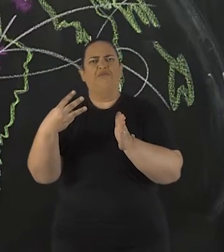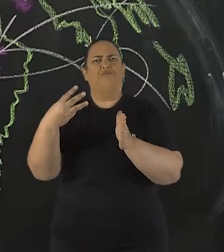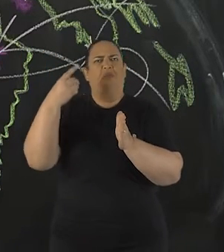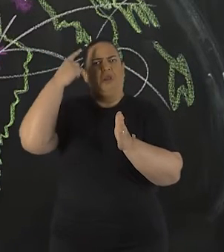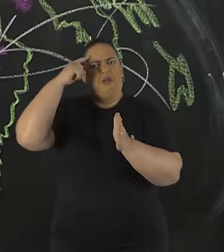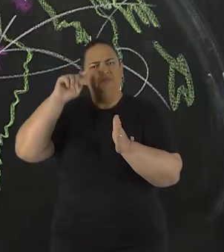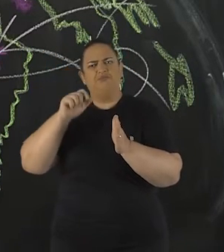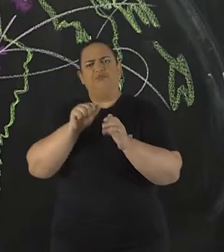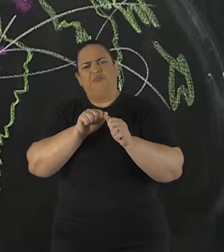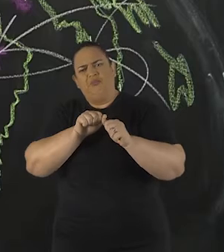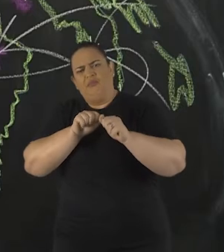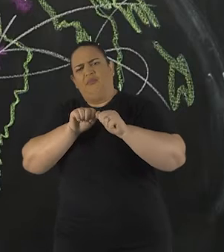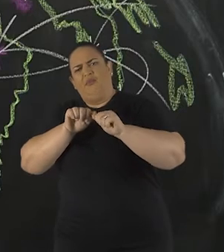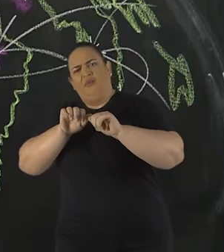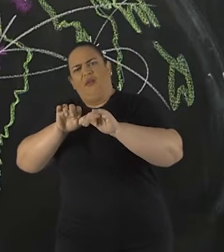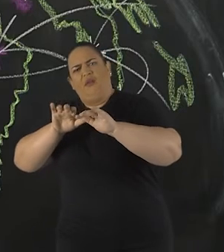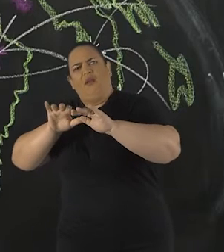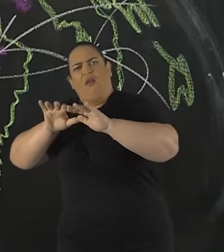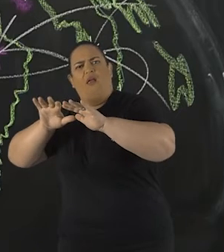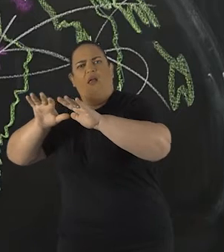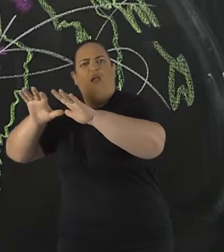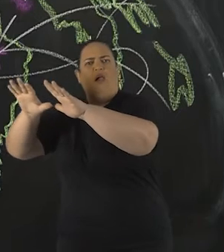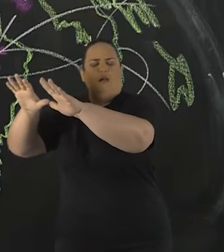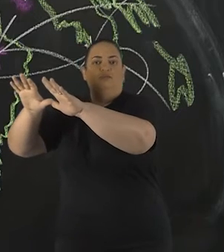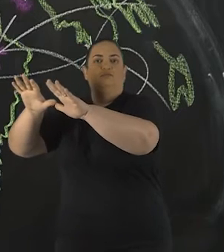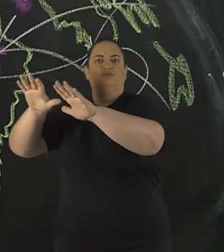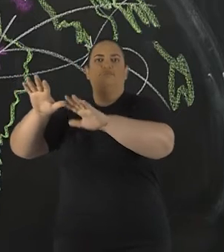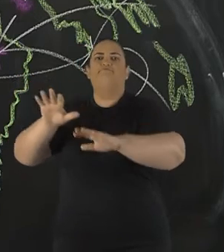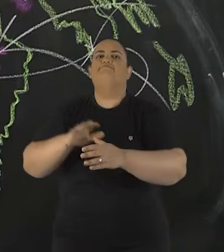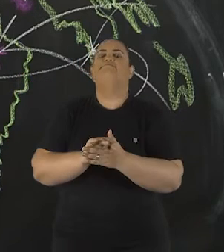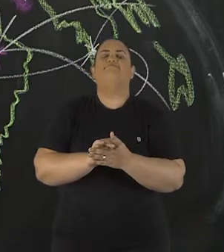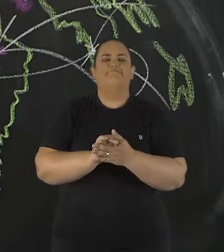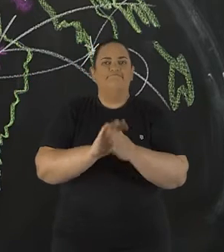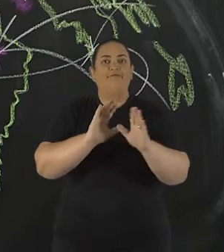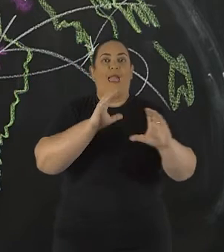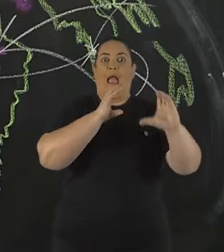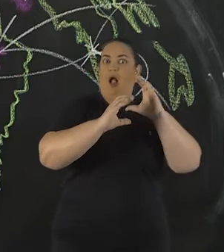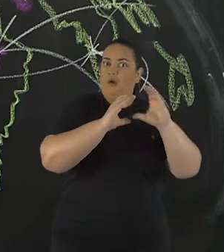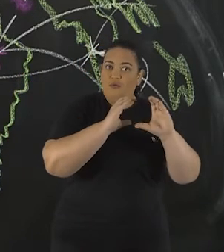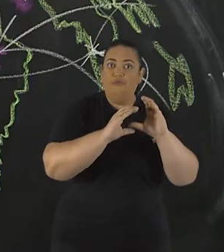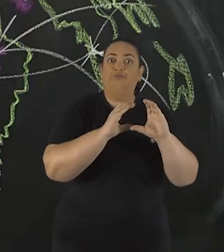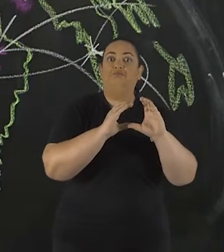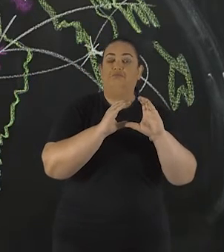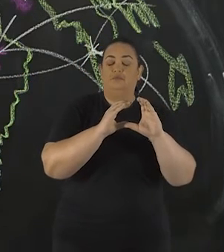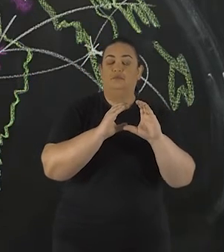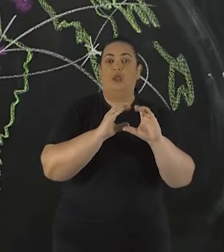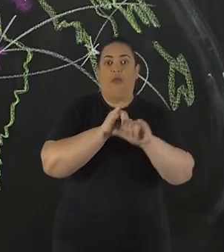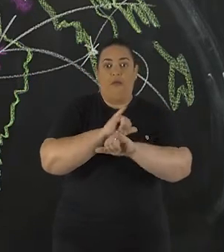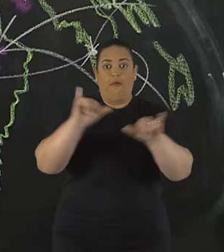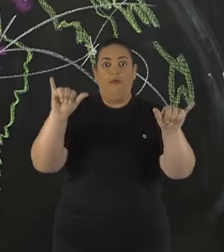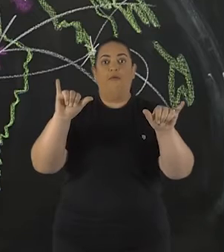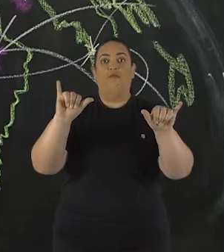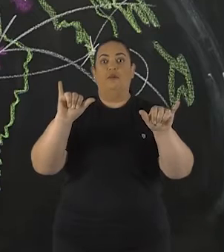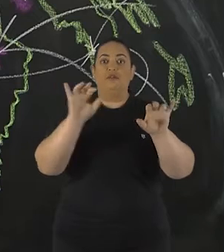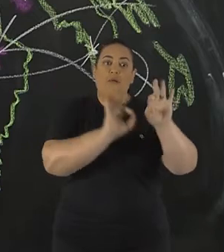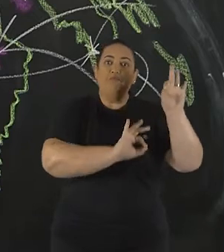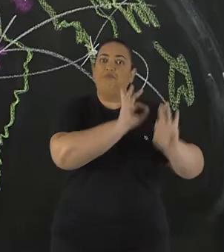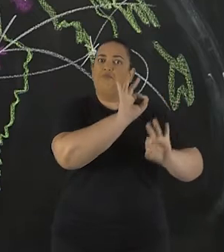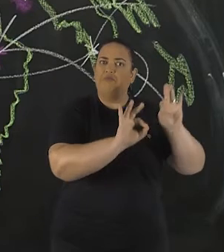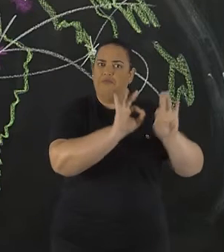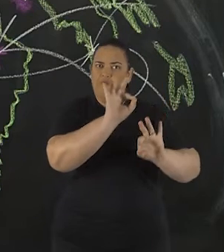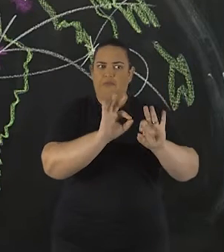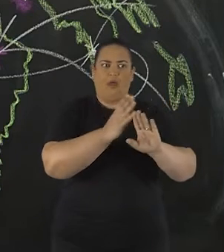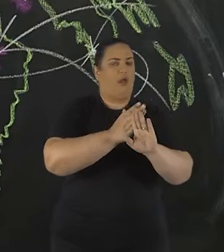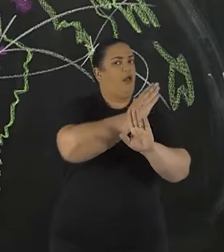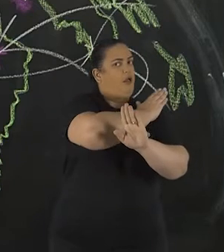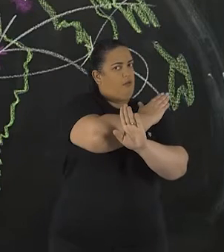acontecer. Então, para a gente ter uma ideia então, de como é que as comunicações estavam aí bem organizadas na